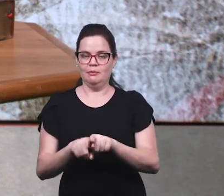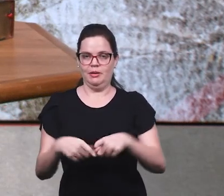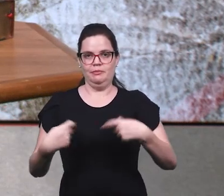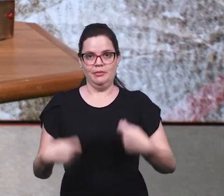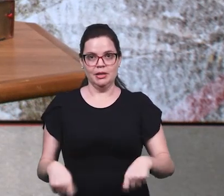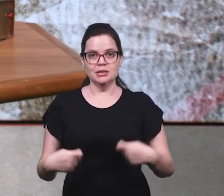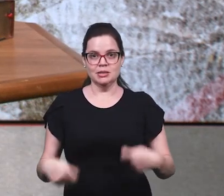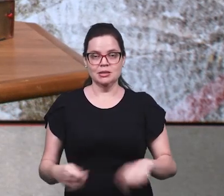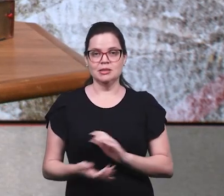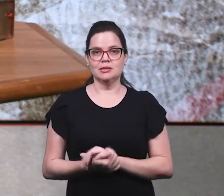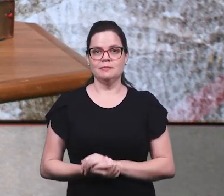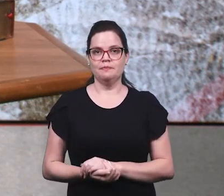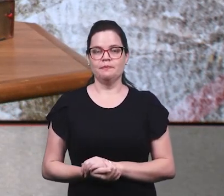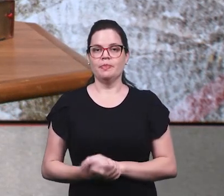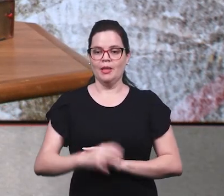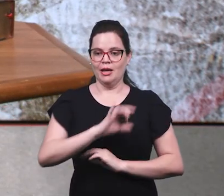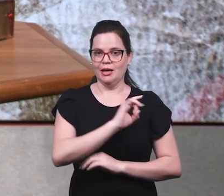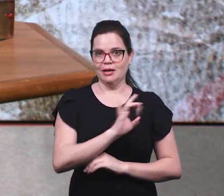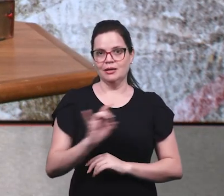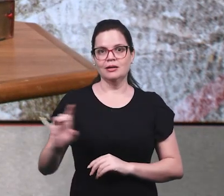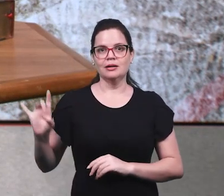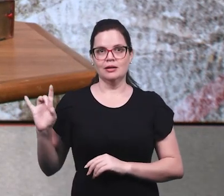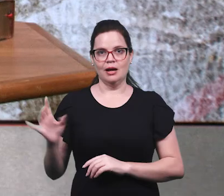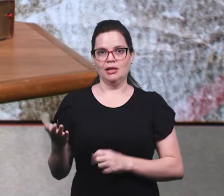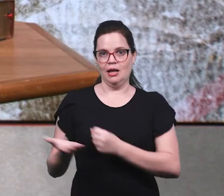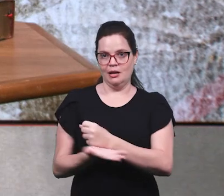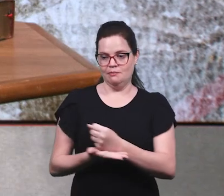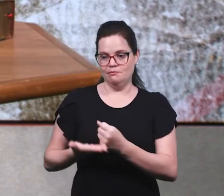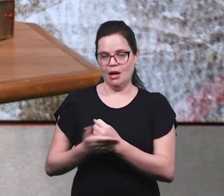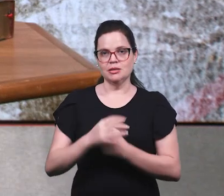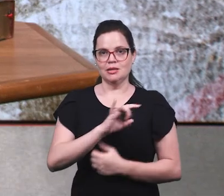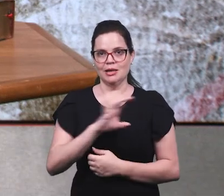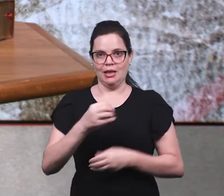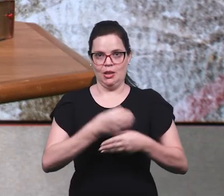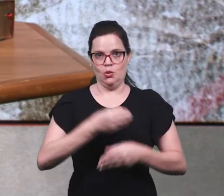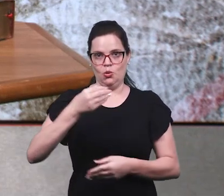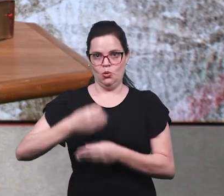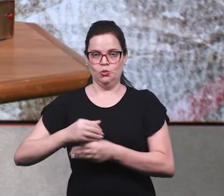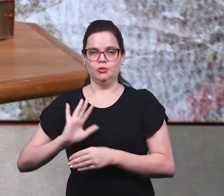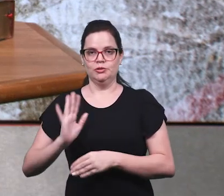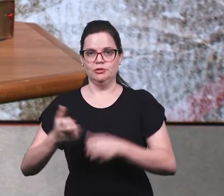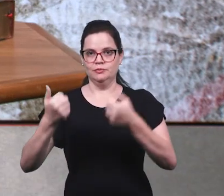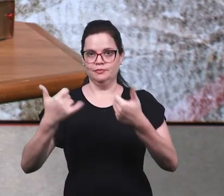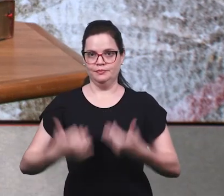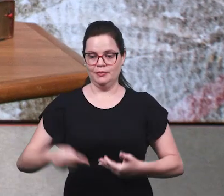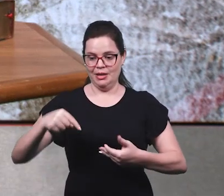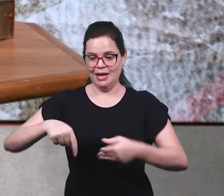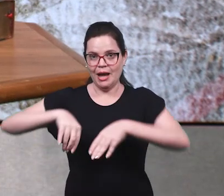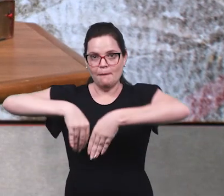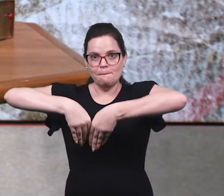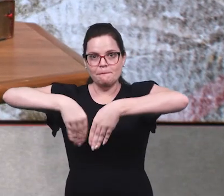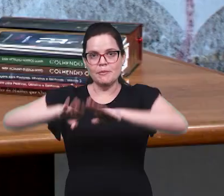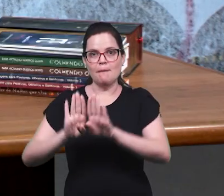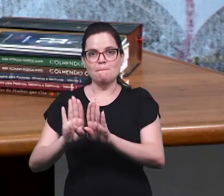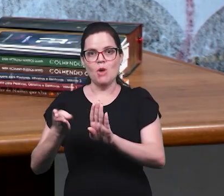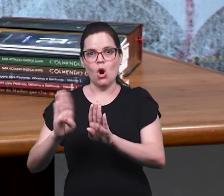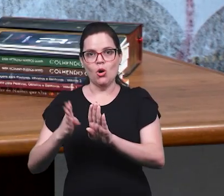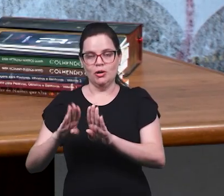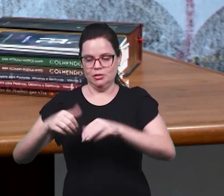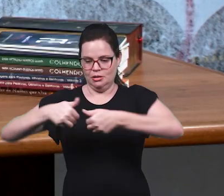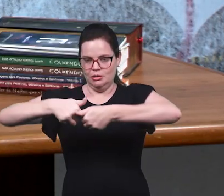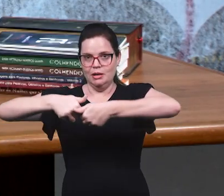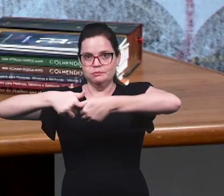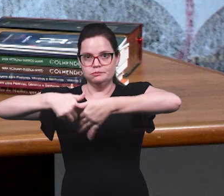as suas colunas 3 e as suas bases 3. E a porta do pátio haverá